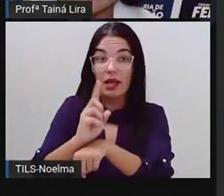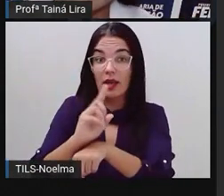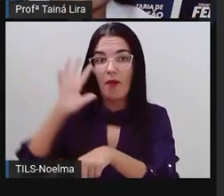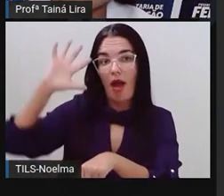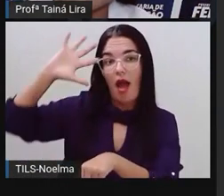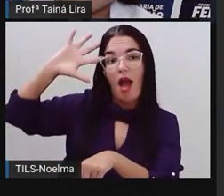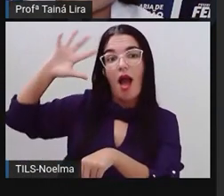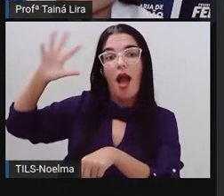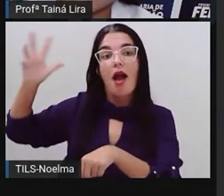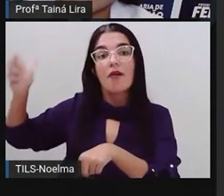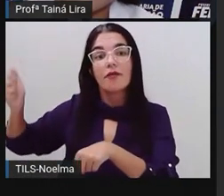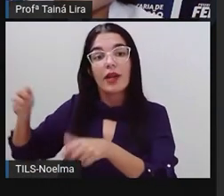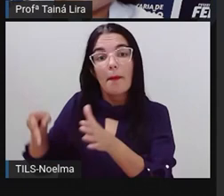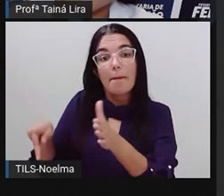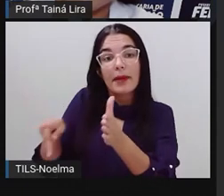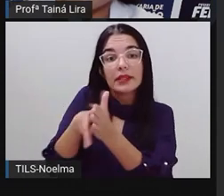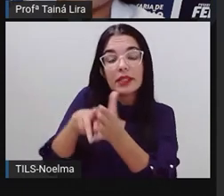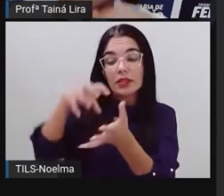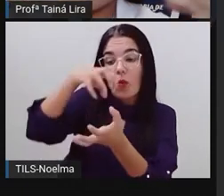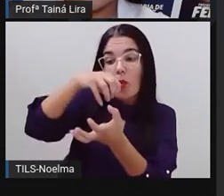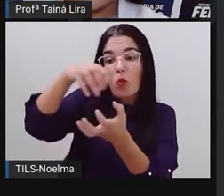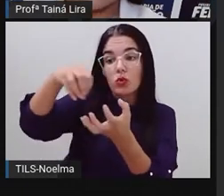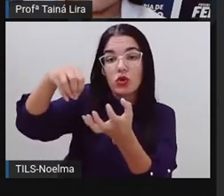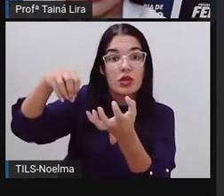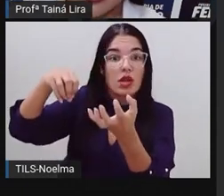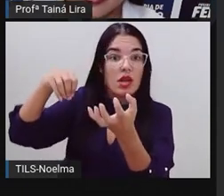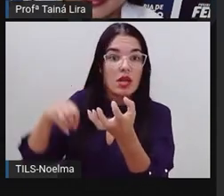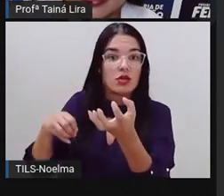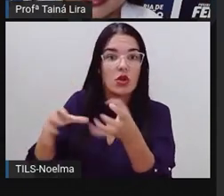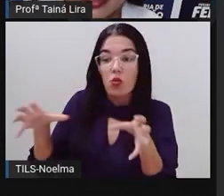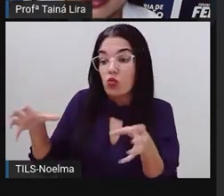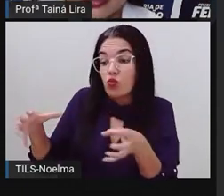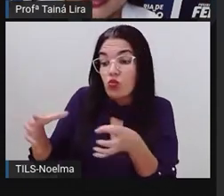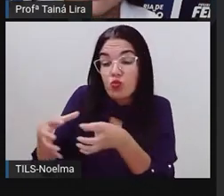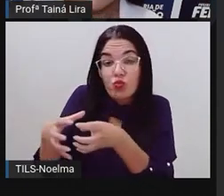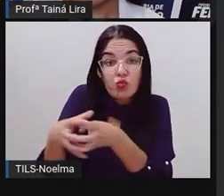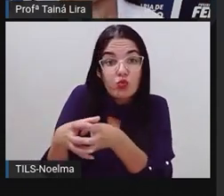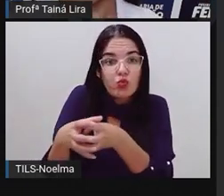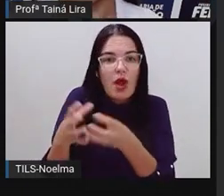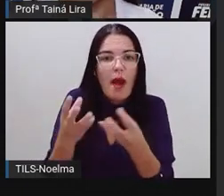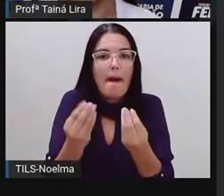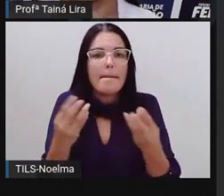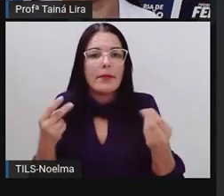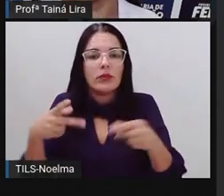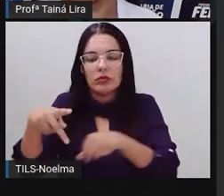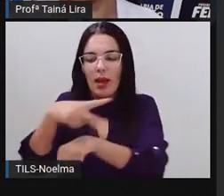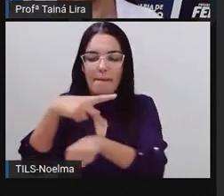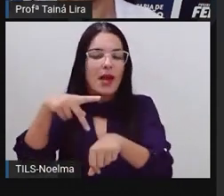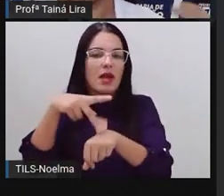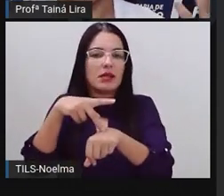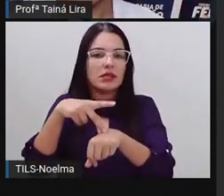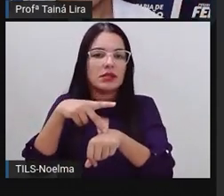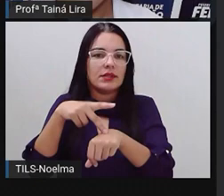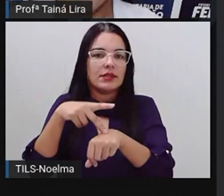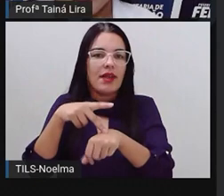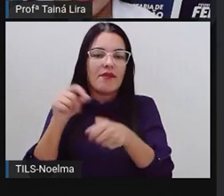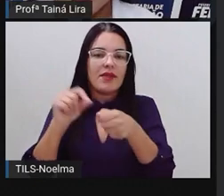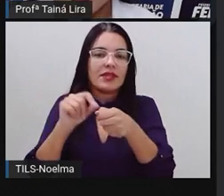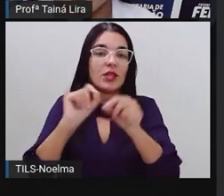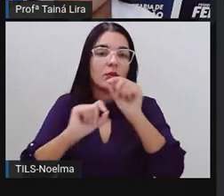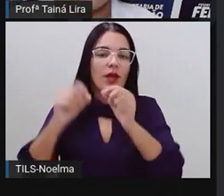A África é é a junção de vários países aí formando um